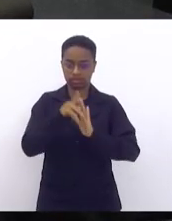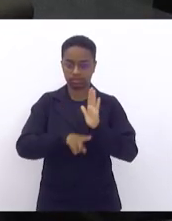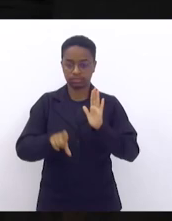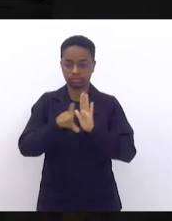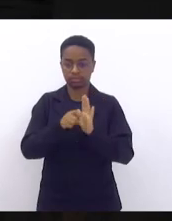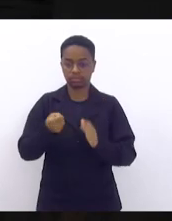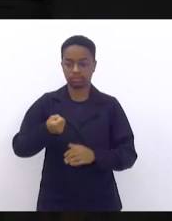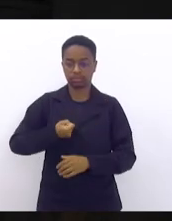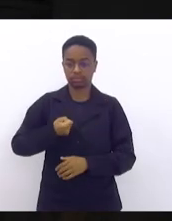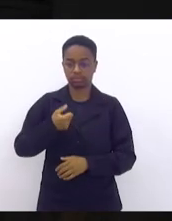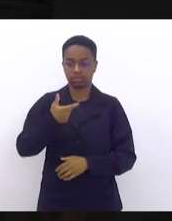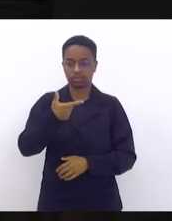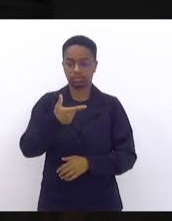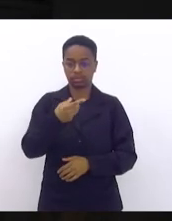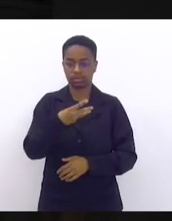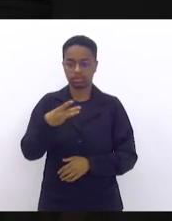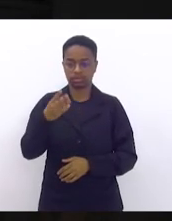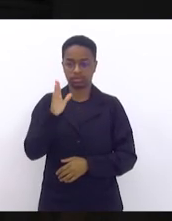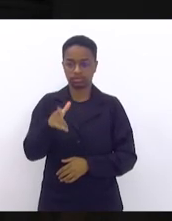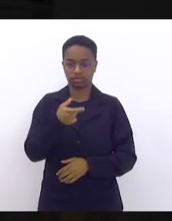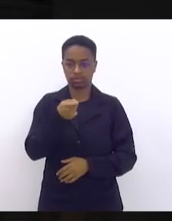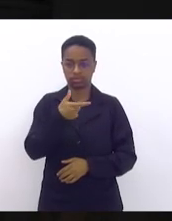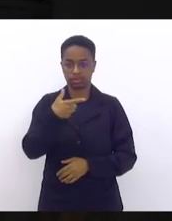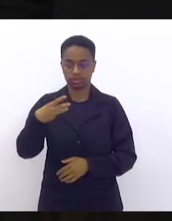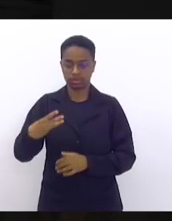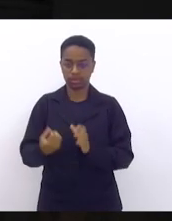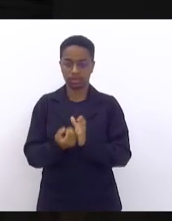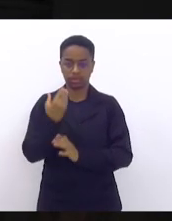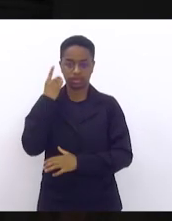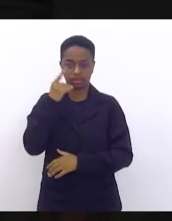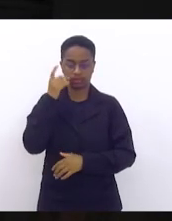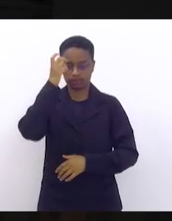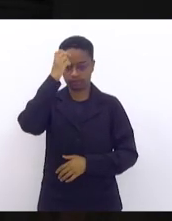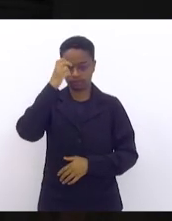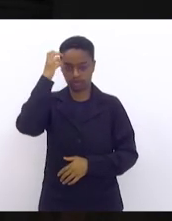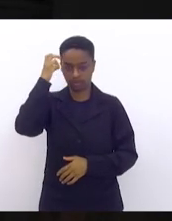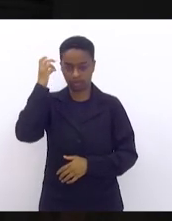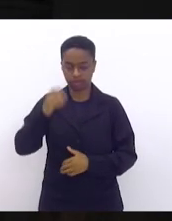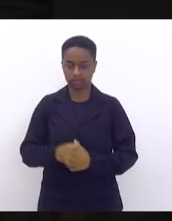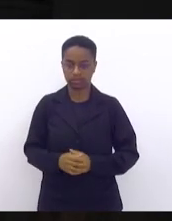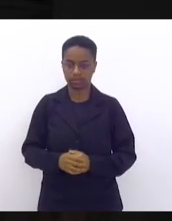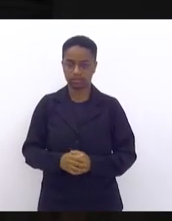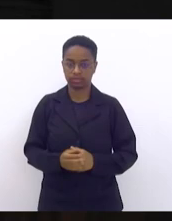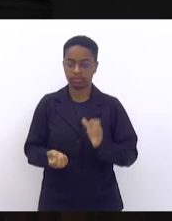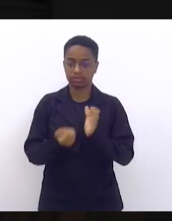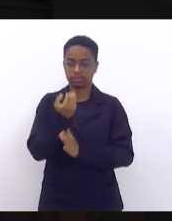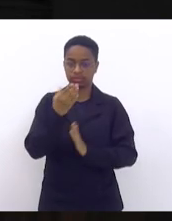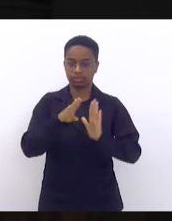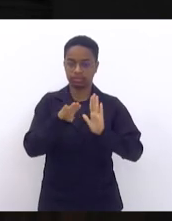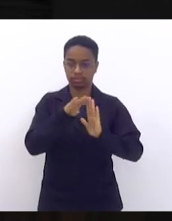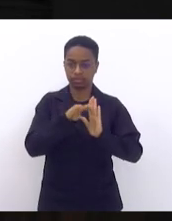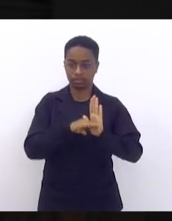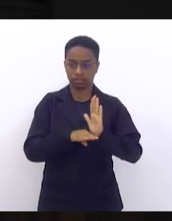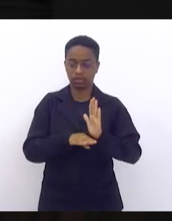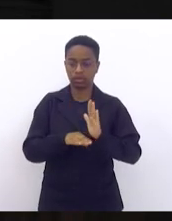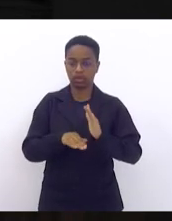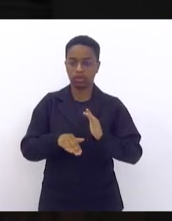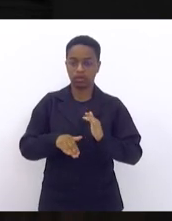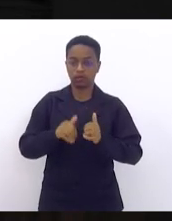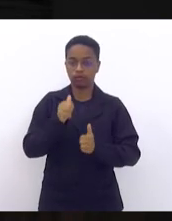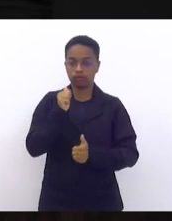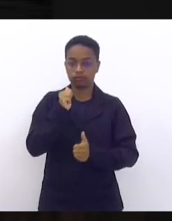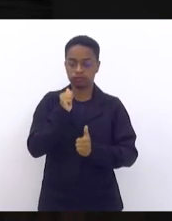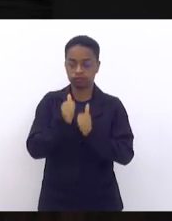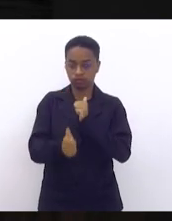de lei número 233 de 23, de autoria da deputada Verônica Lima, que institui o programa Futebol para